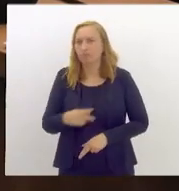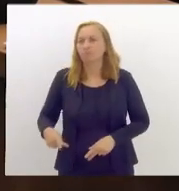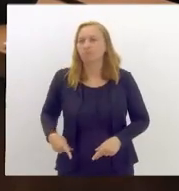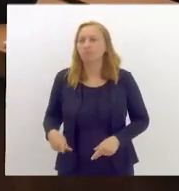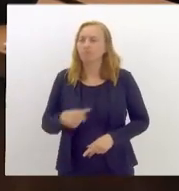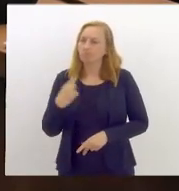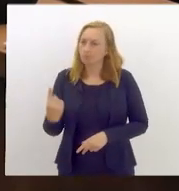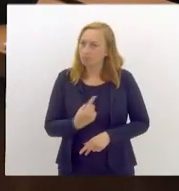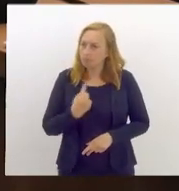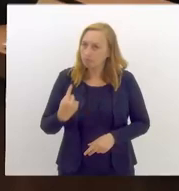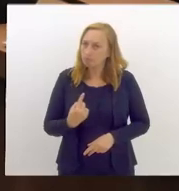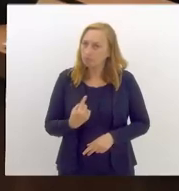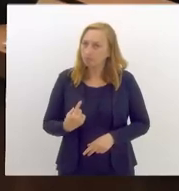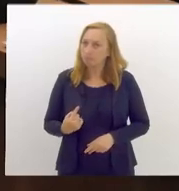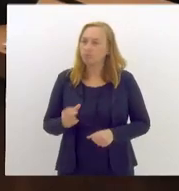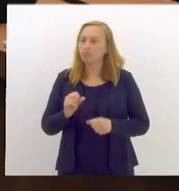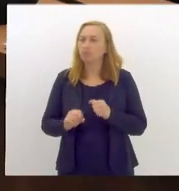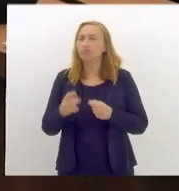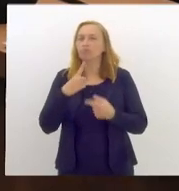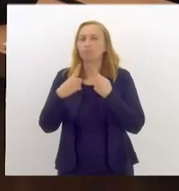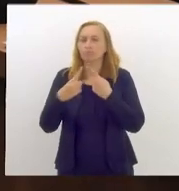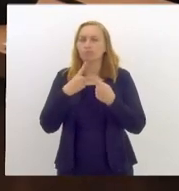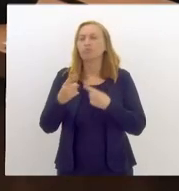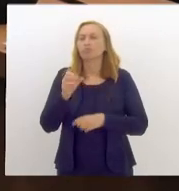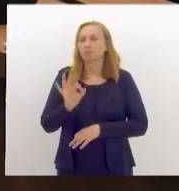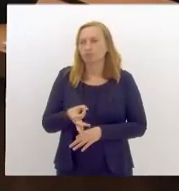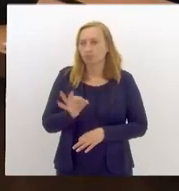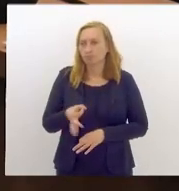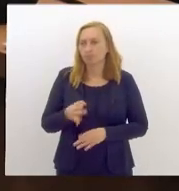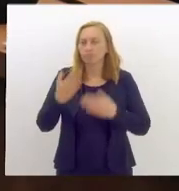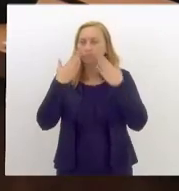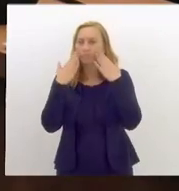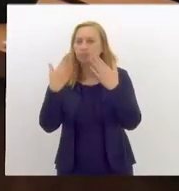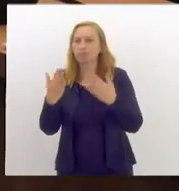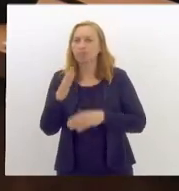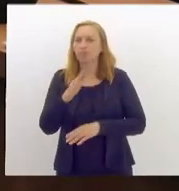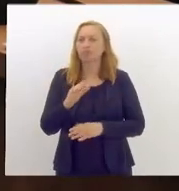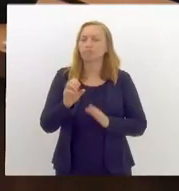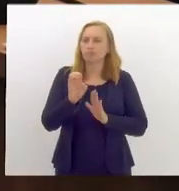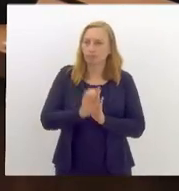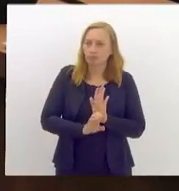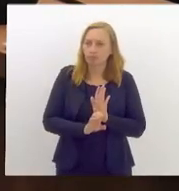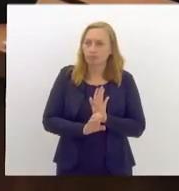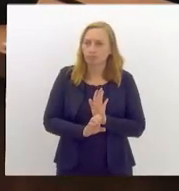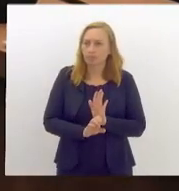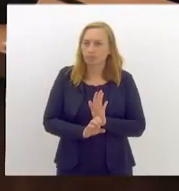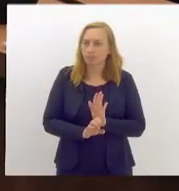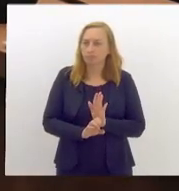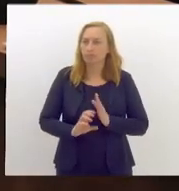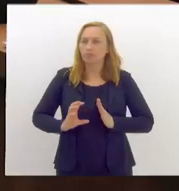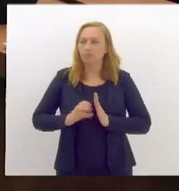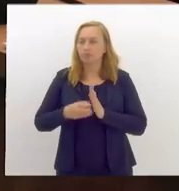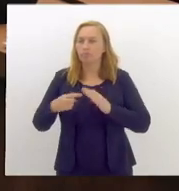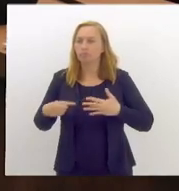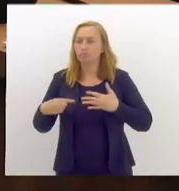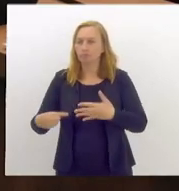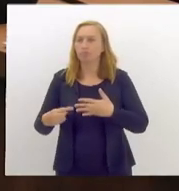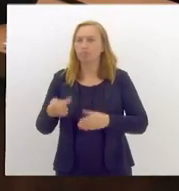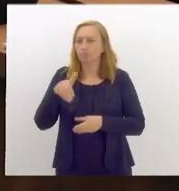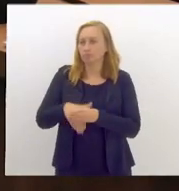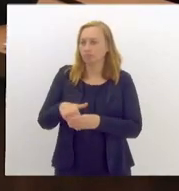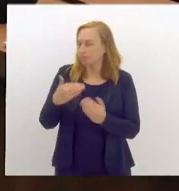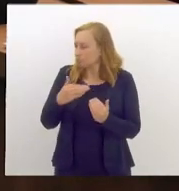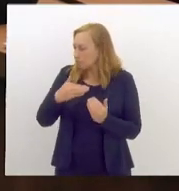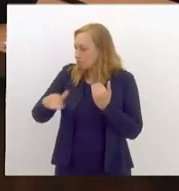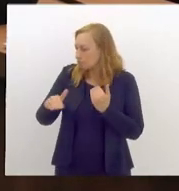que nós fazemos essa discussão e claro apresentamos emenda e a bancada do pessoal vota